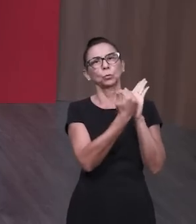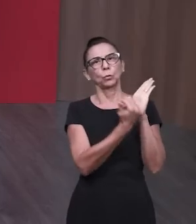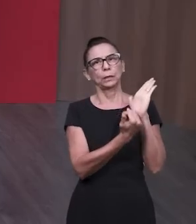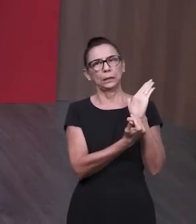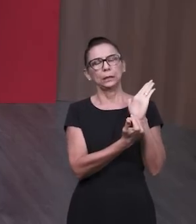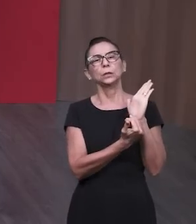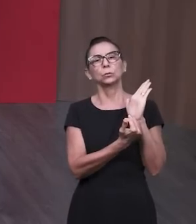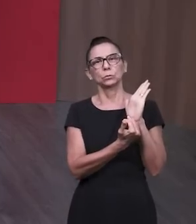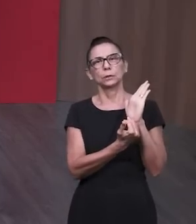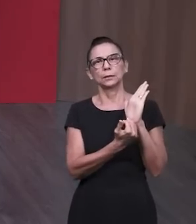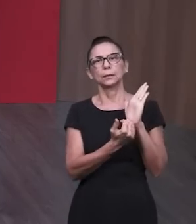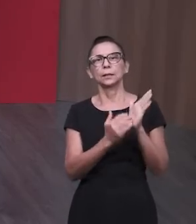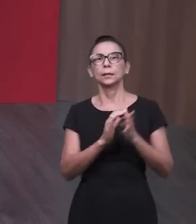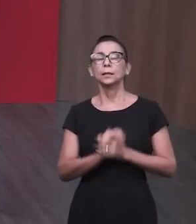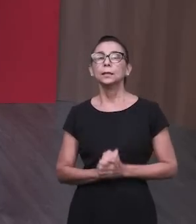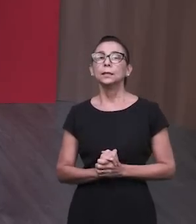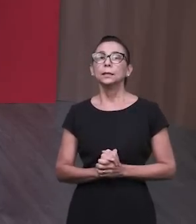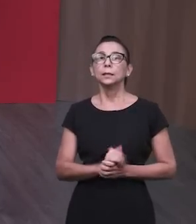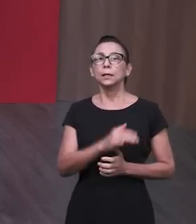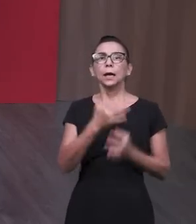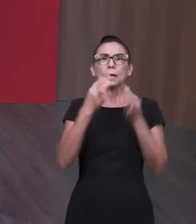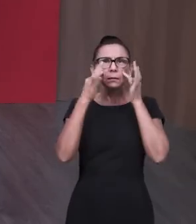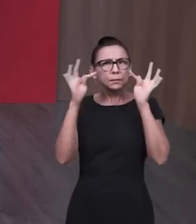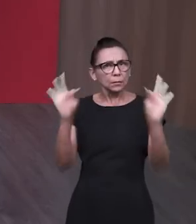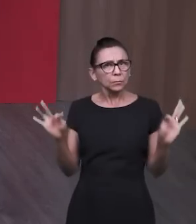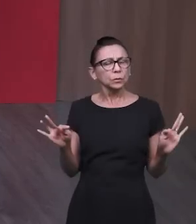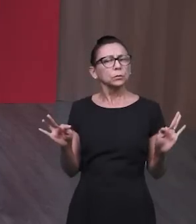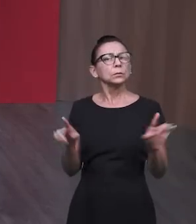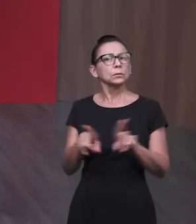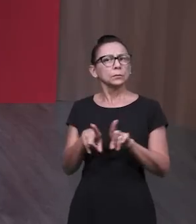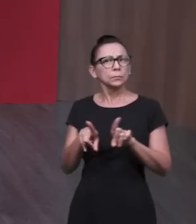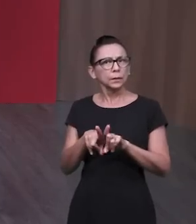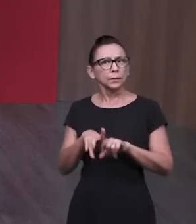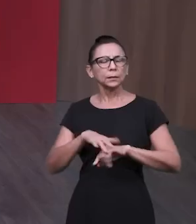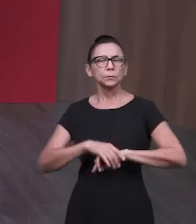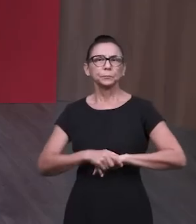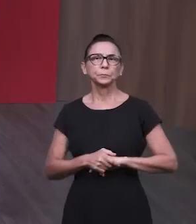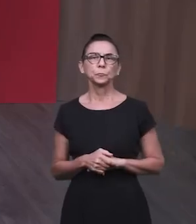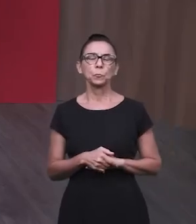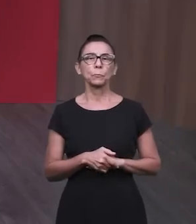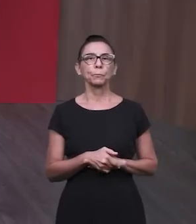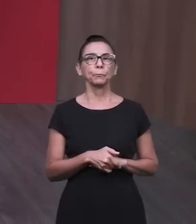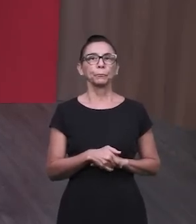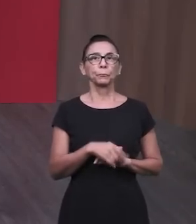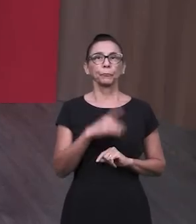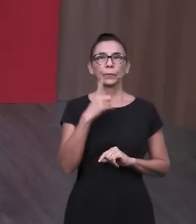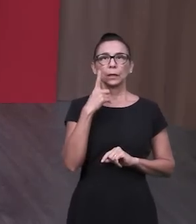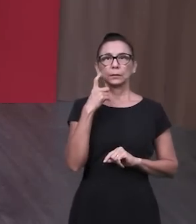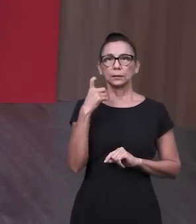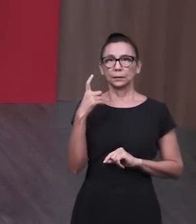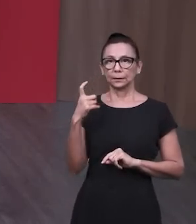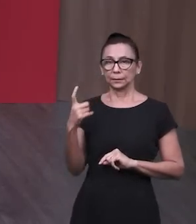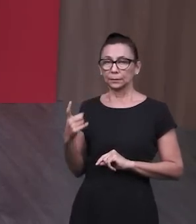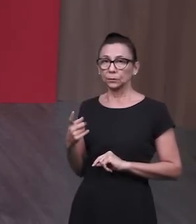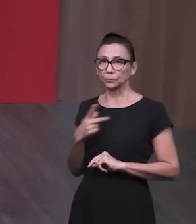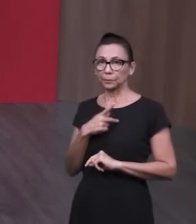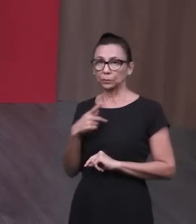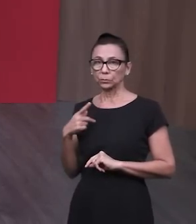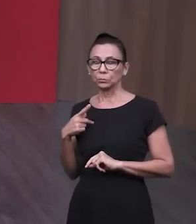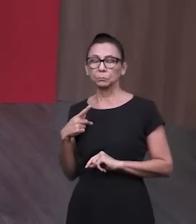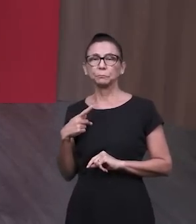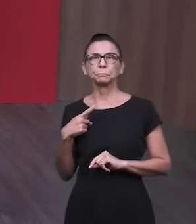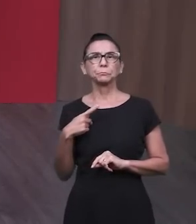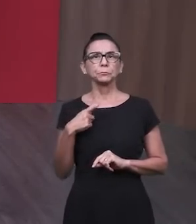responder qual é a razão da sua esperança. Glórias a Deus. Interessante, pastor Marcelo, que nós sempre vemos, conversando